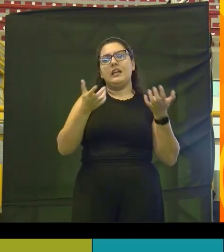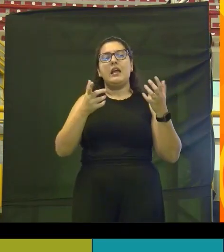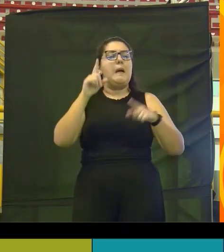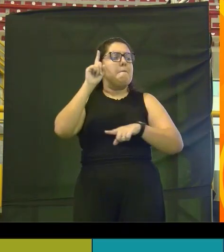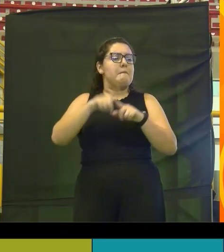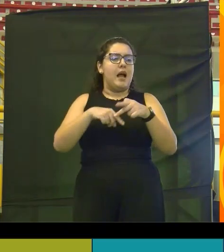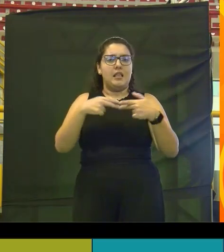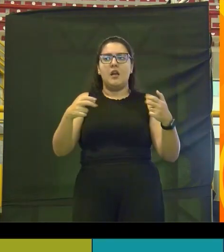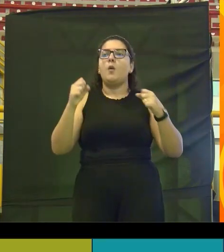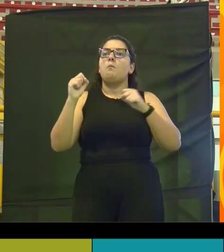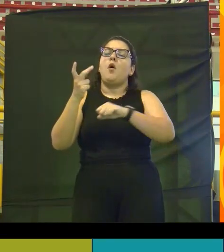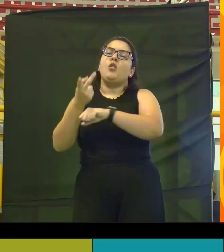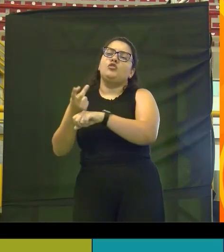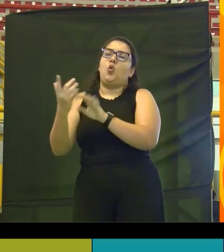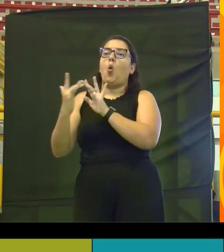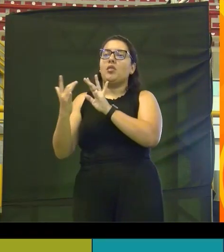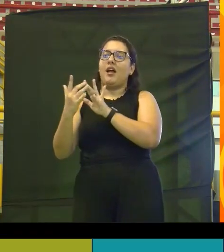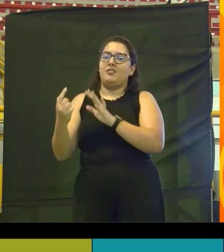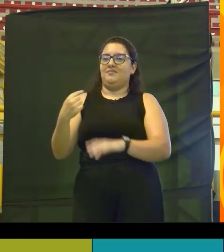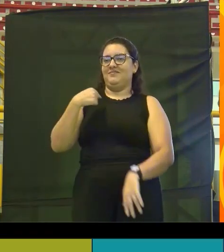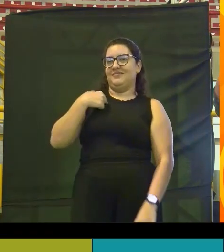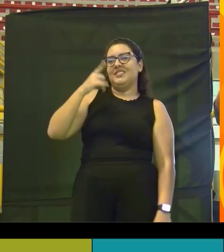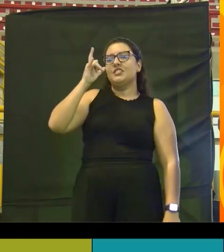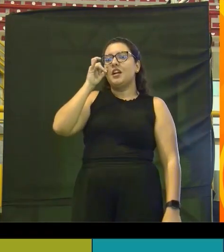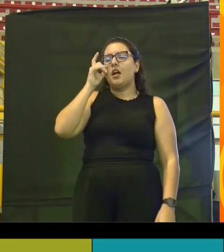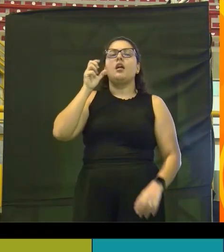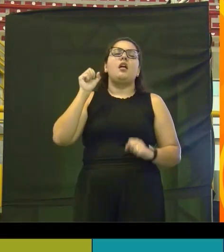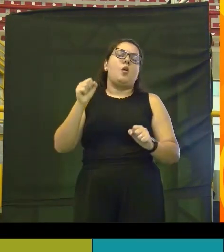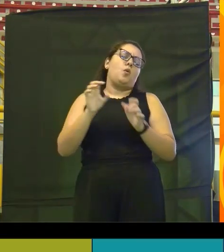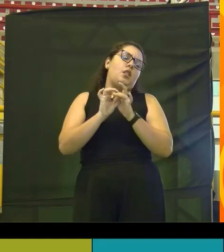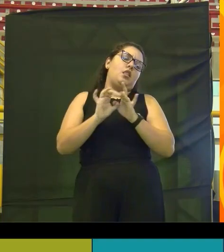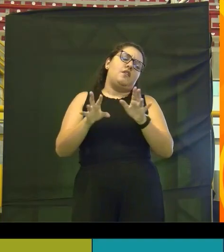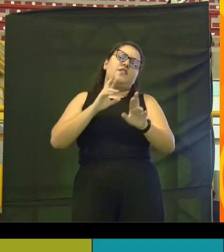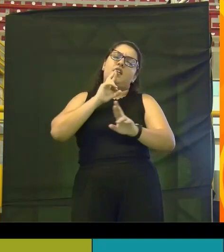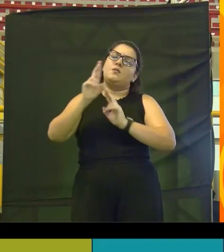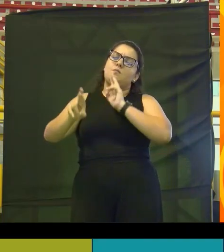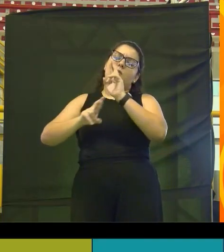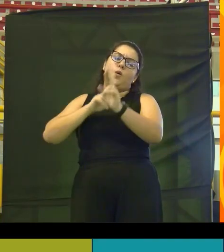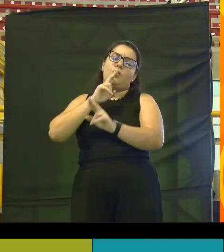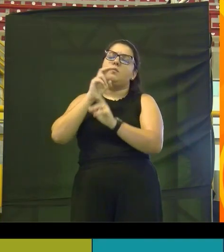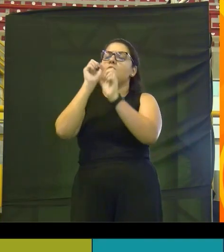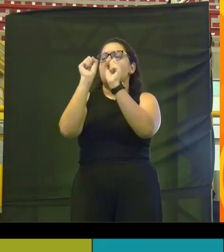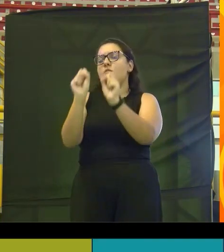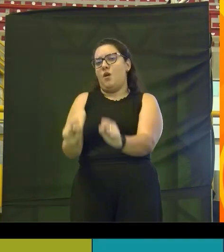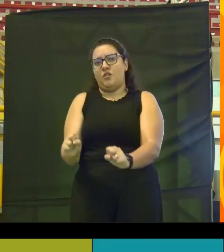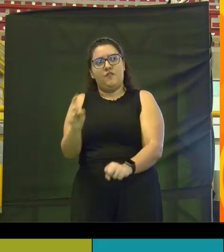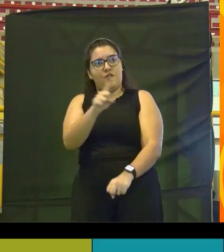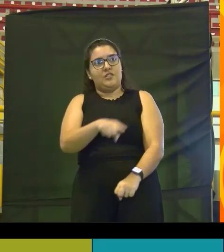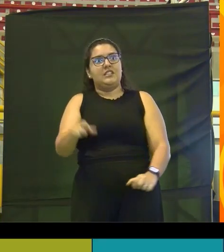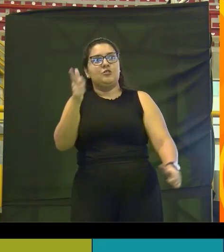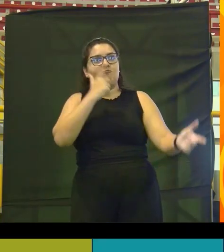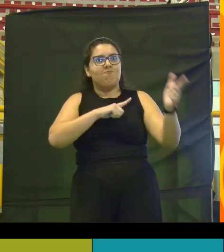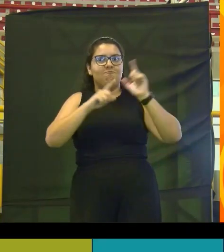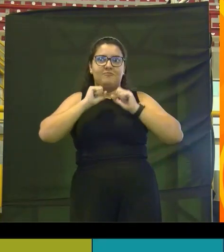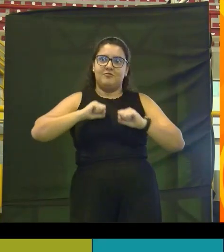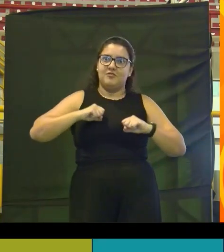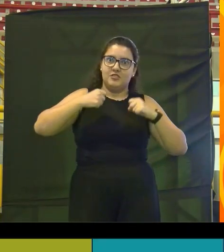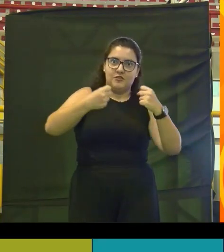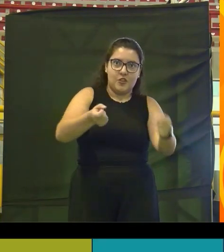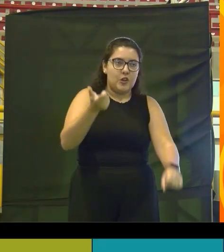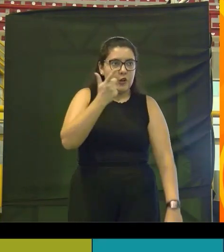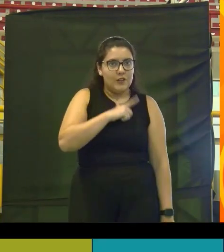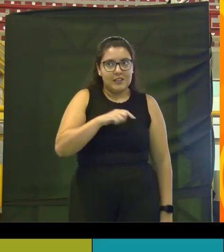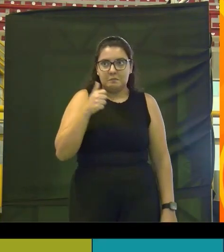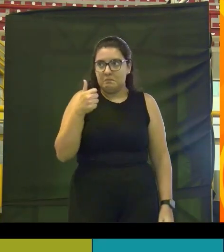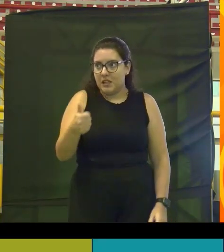material, vocês podem entrar em contato comigo, que eu fico à disposição de vocês, o tempo que for necessário para que vocês consigam realizar o